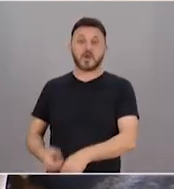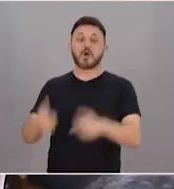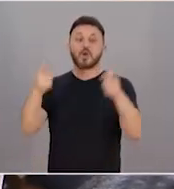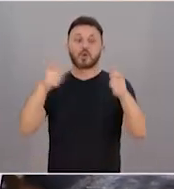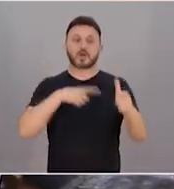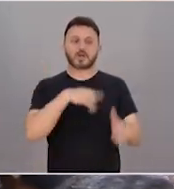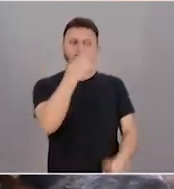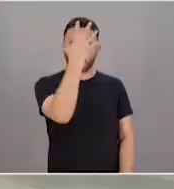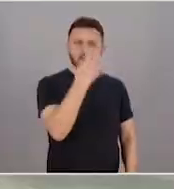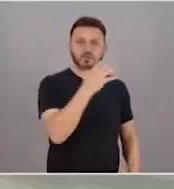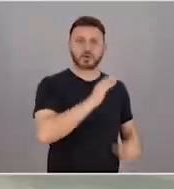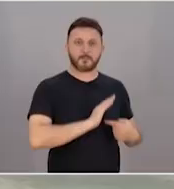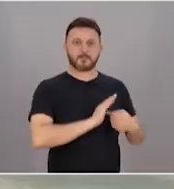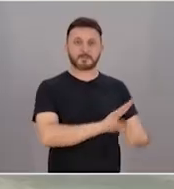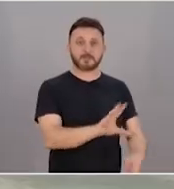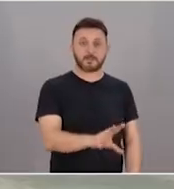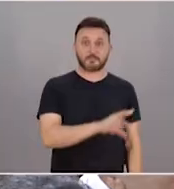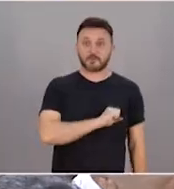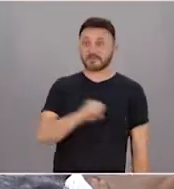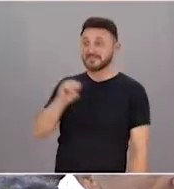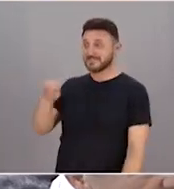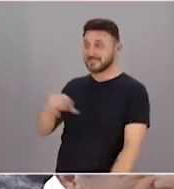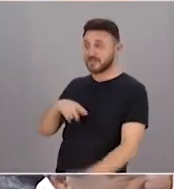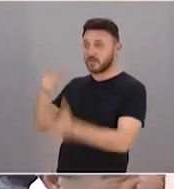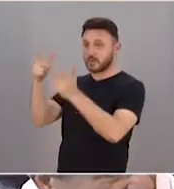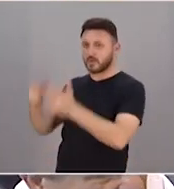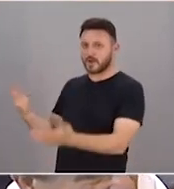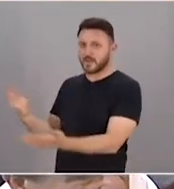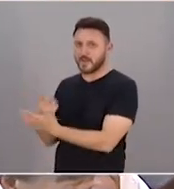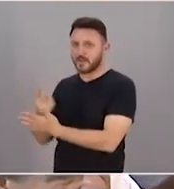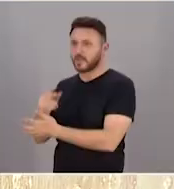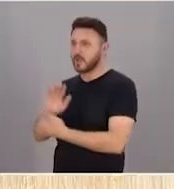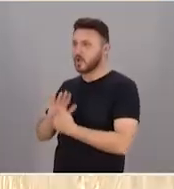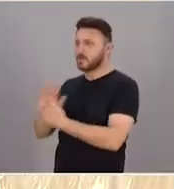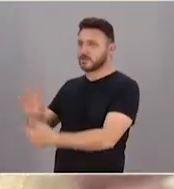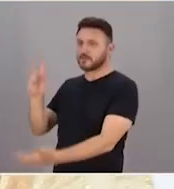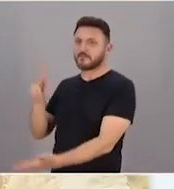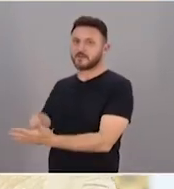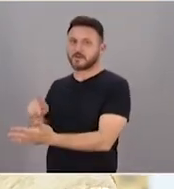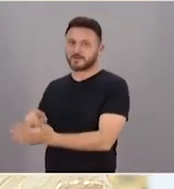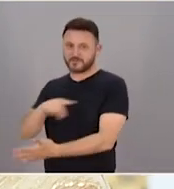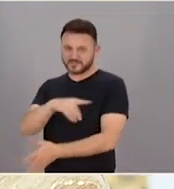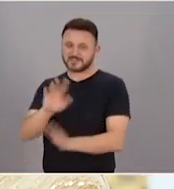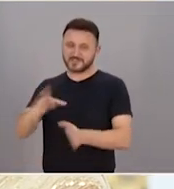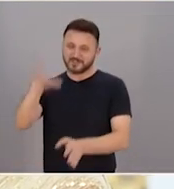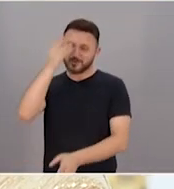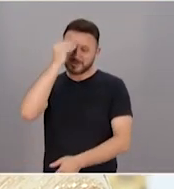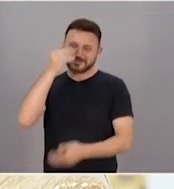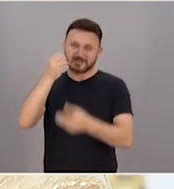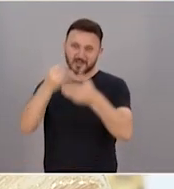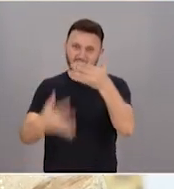leve. Onde houver o erro, que eu leve a verdade. O resto você já sabe.